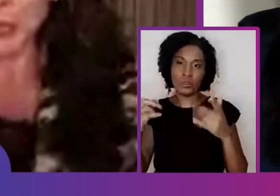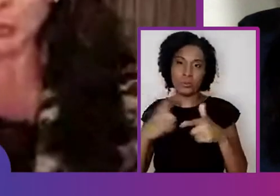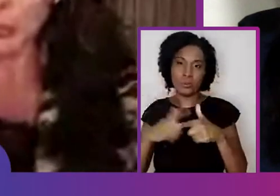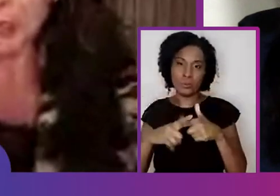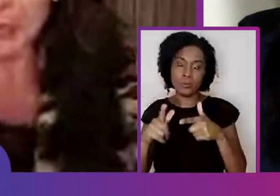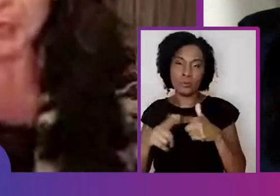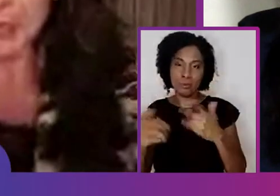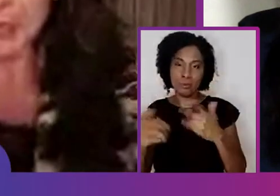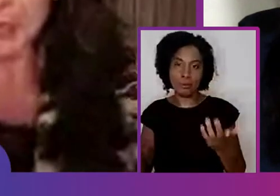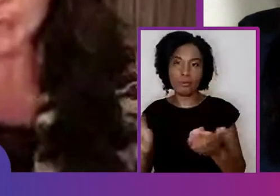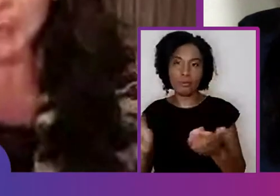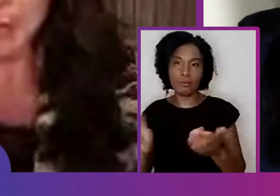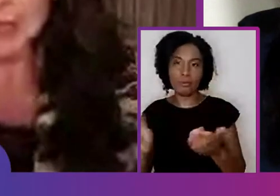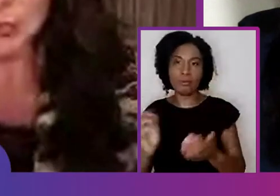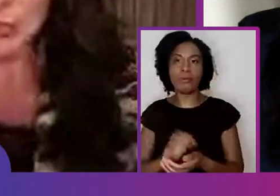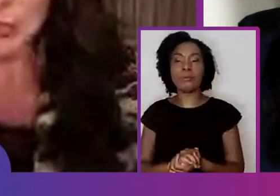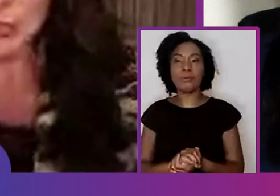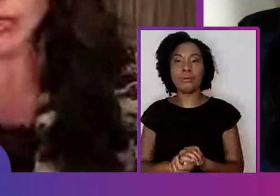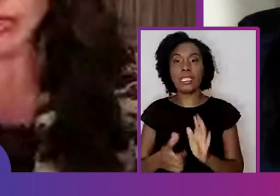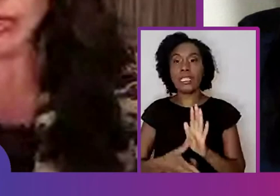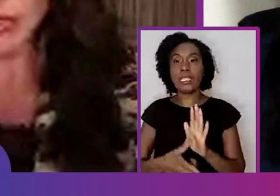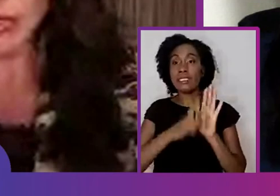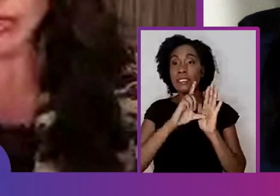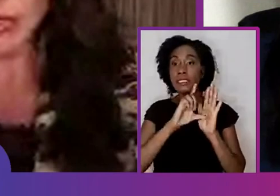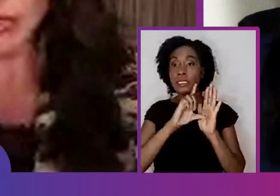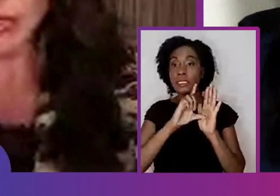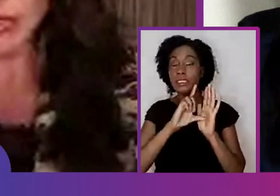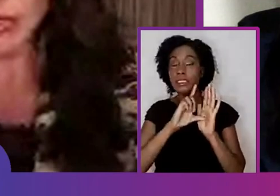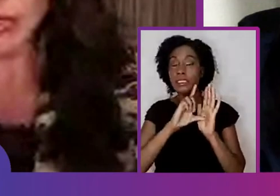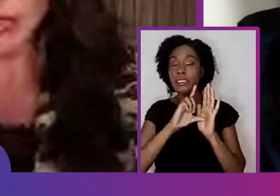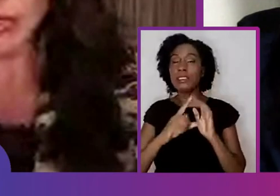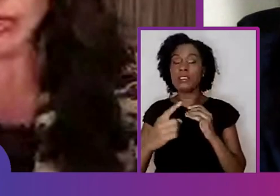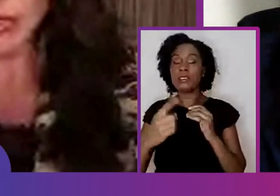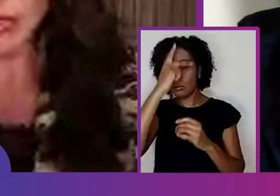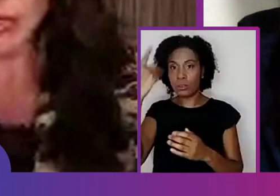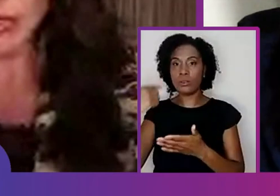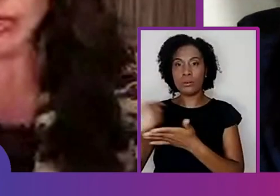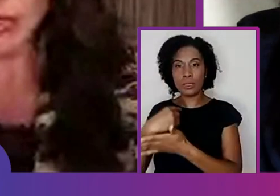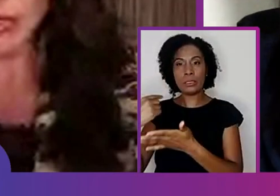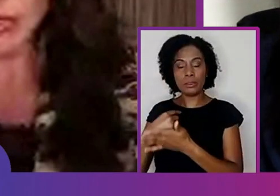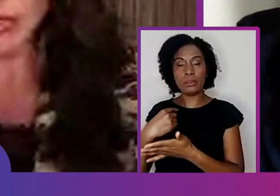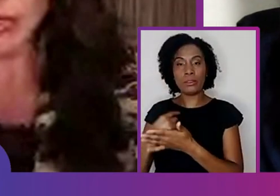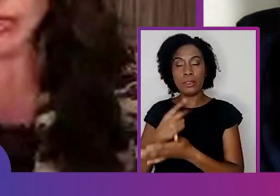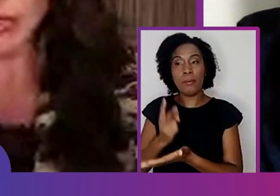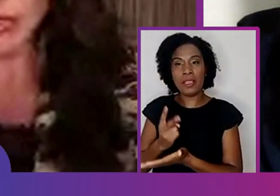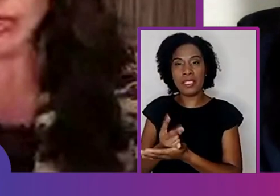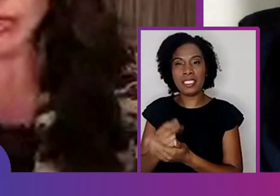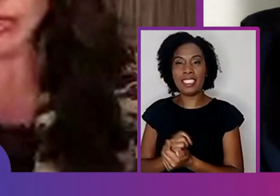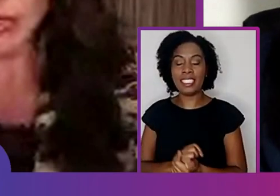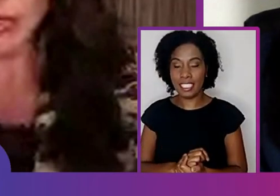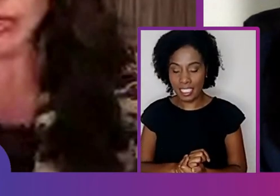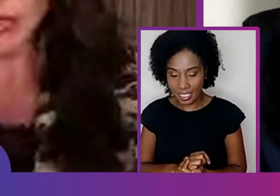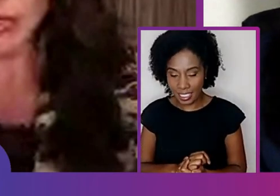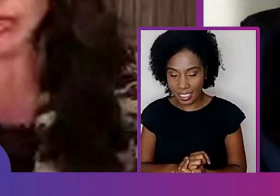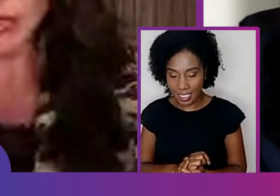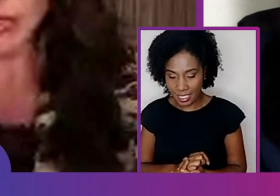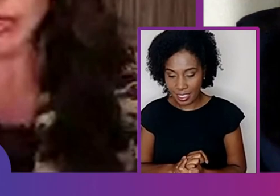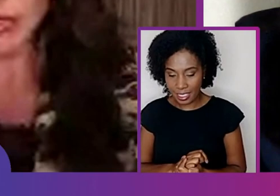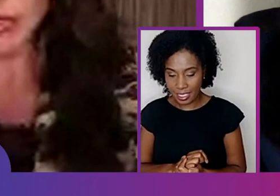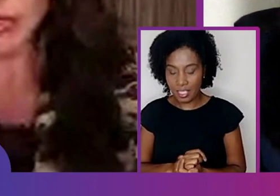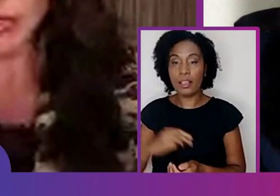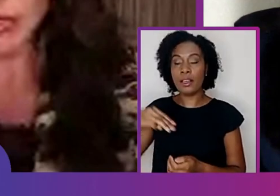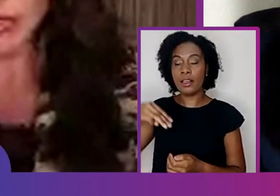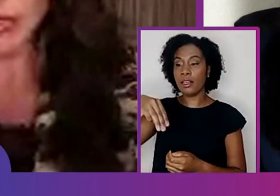a pergunta que é bastante e queria te fazer daqui a pouquinho. O Marcelo Samogin está perguntando, e